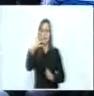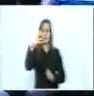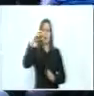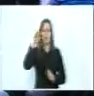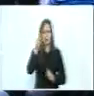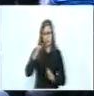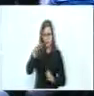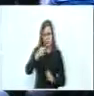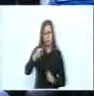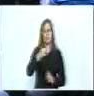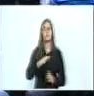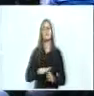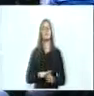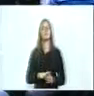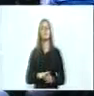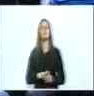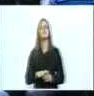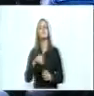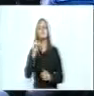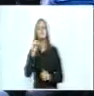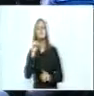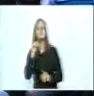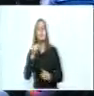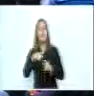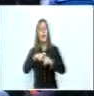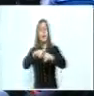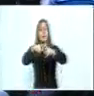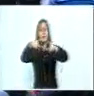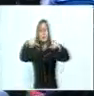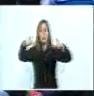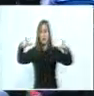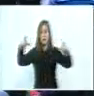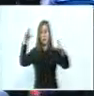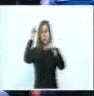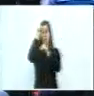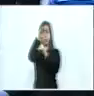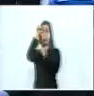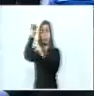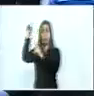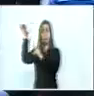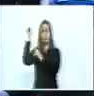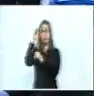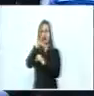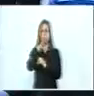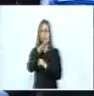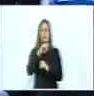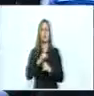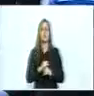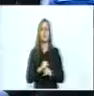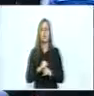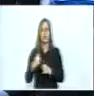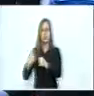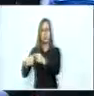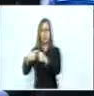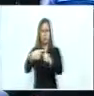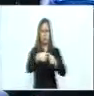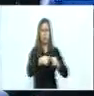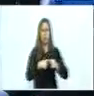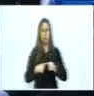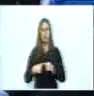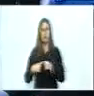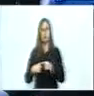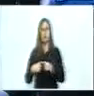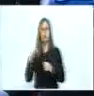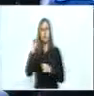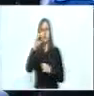R$ 351.337,54, referente à expansão de rede de iluminação pública em vias urbanas,